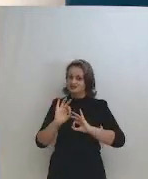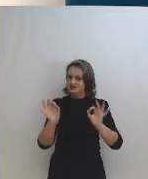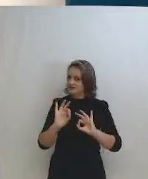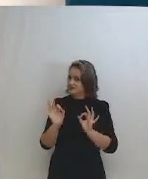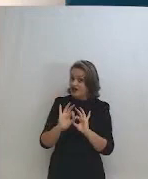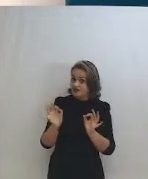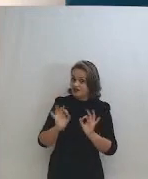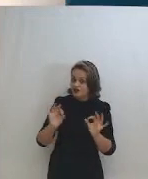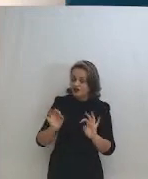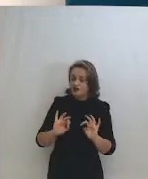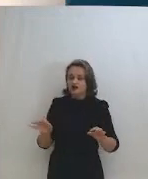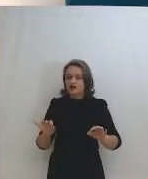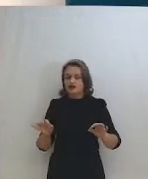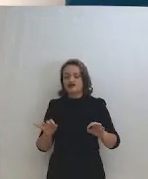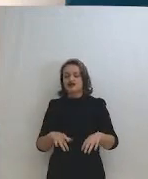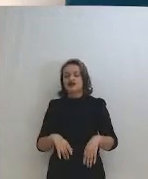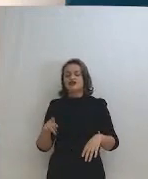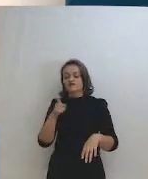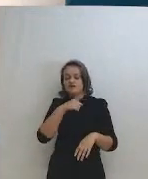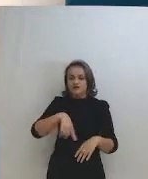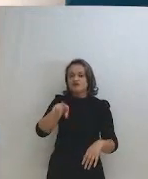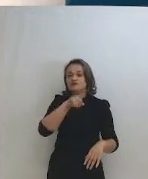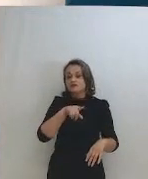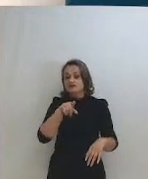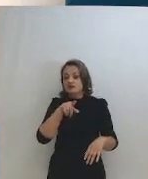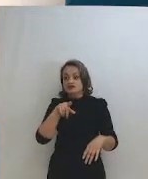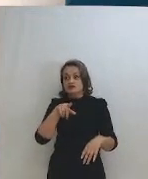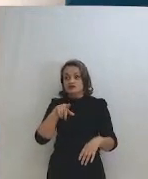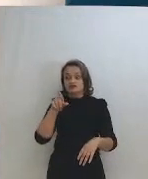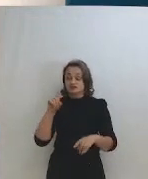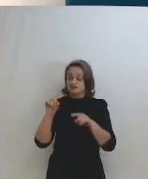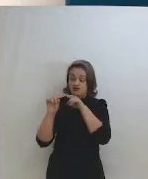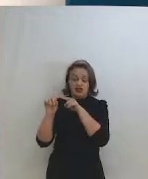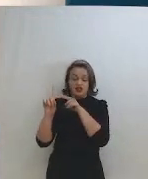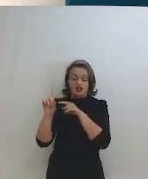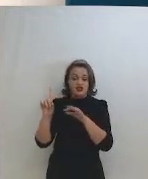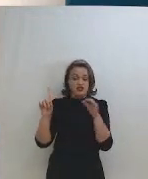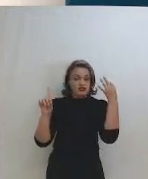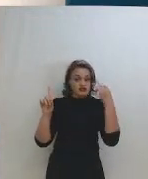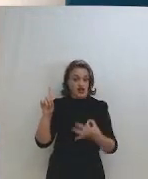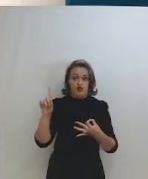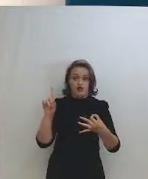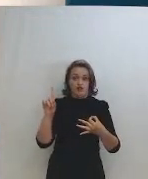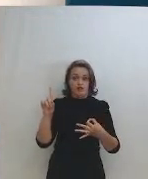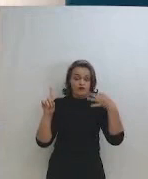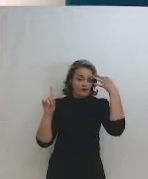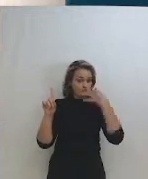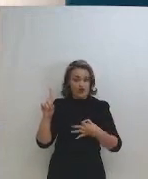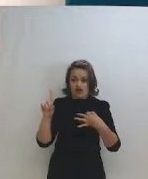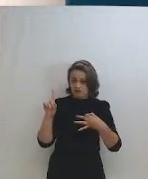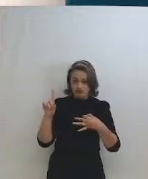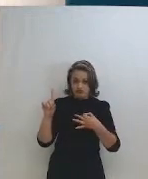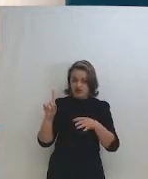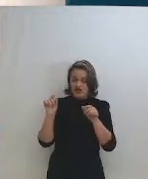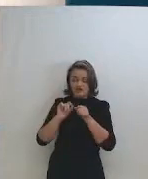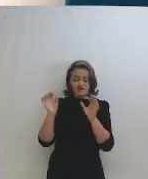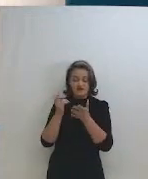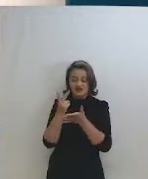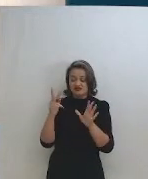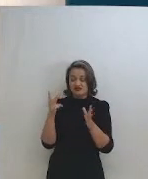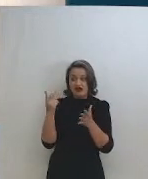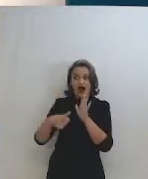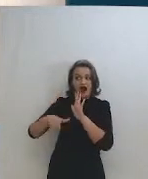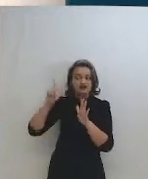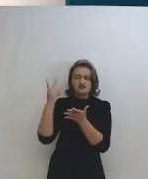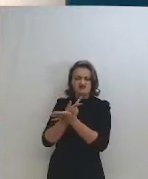recorrente tem condições pessoais favoráveis e irretocáveis. E aqui isso é indiscutível. Sei que condições